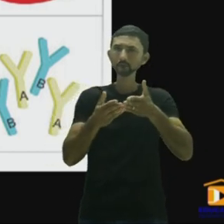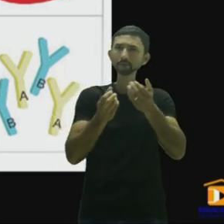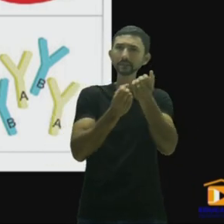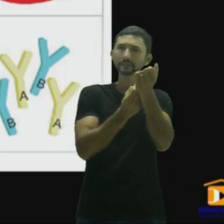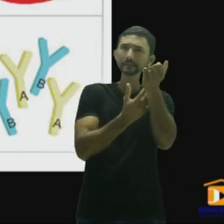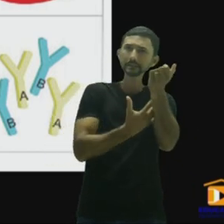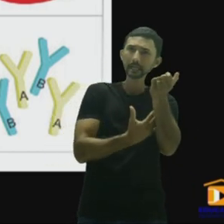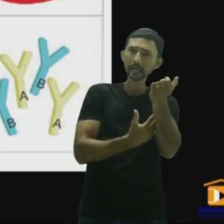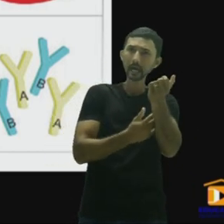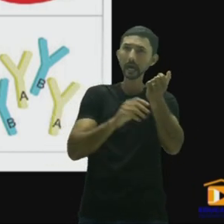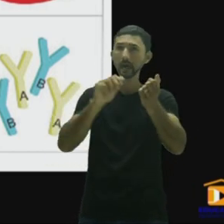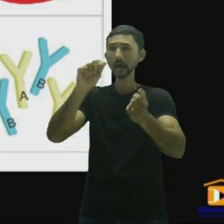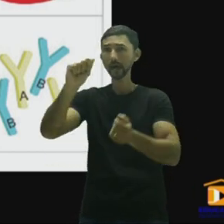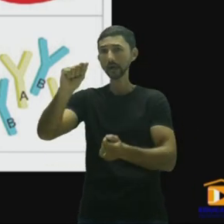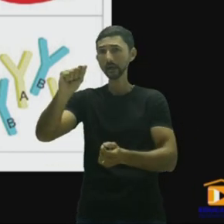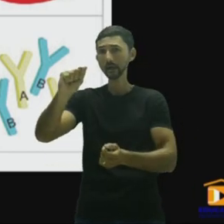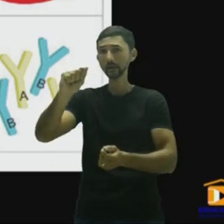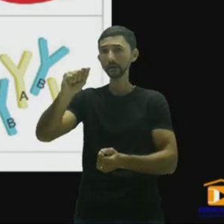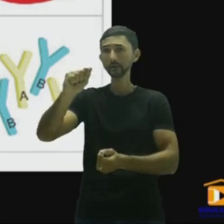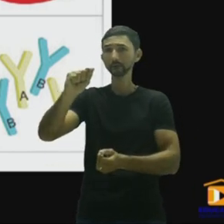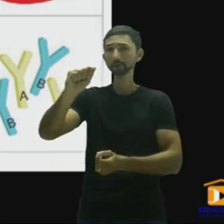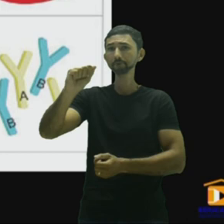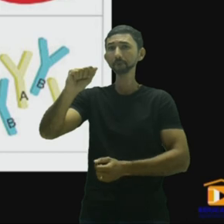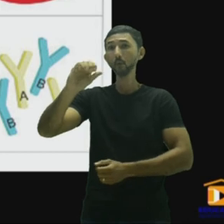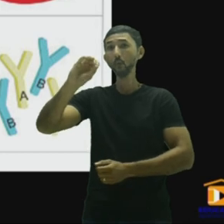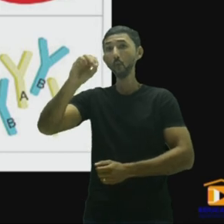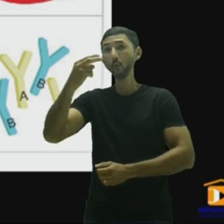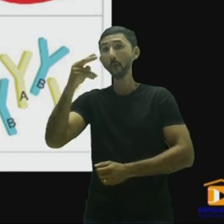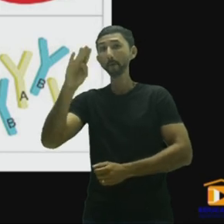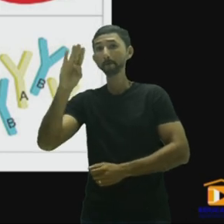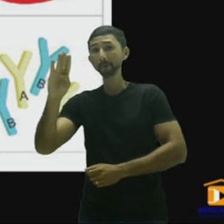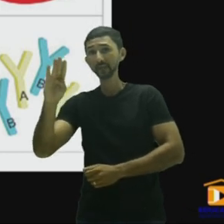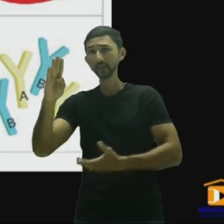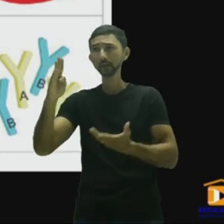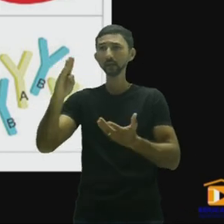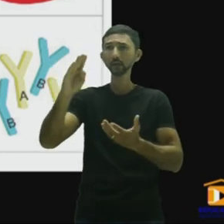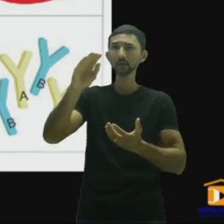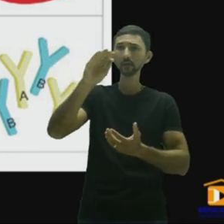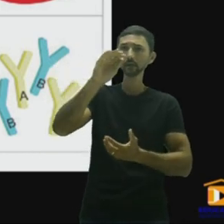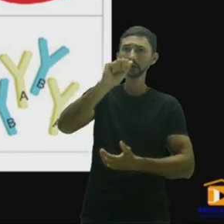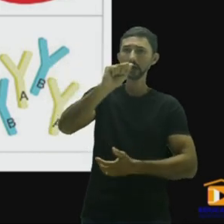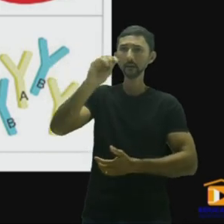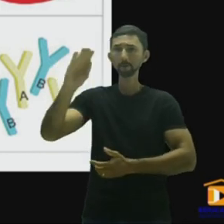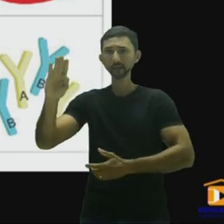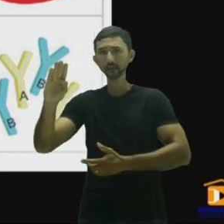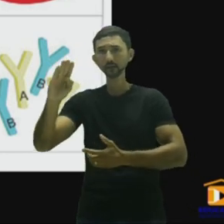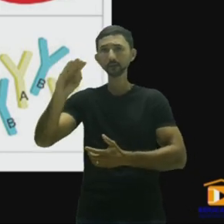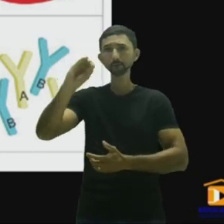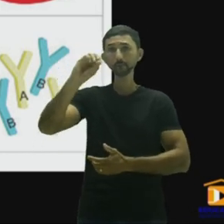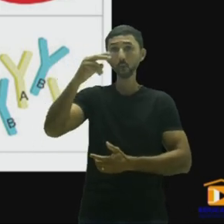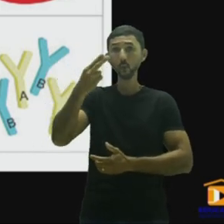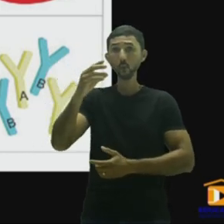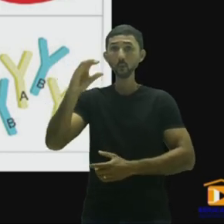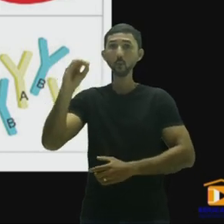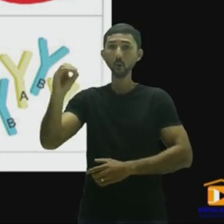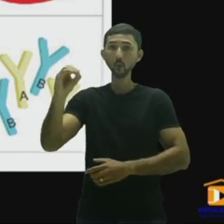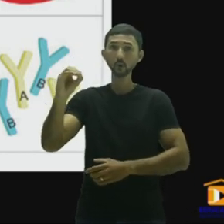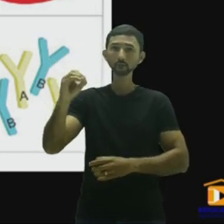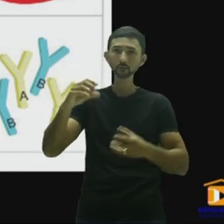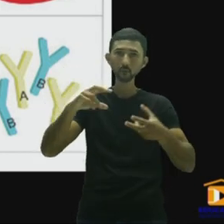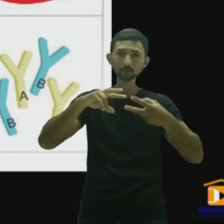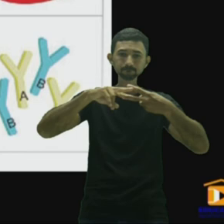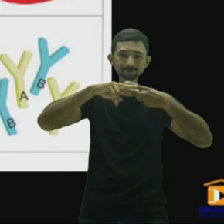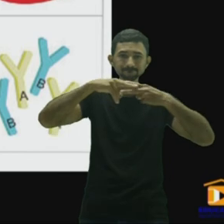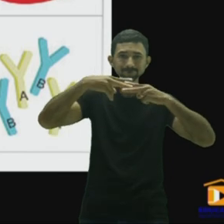A, se o sangue é B, se o sangue é AB ou se o sangue é O, são proteínas de membrana, né? Como você